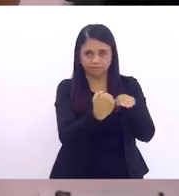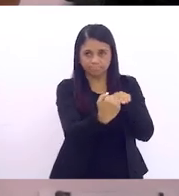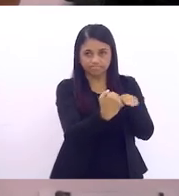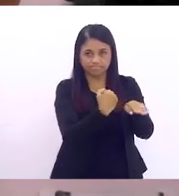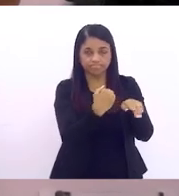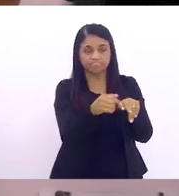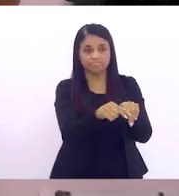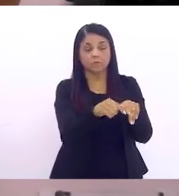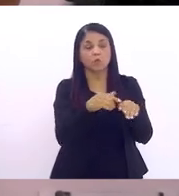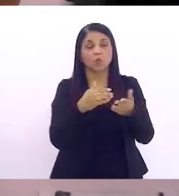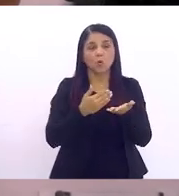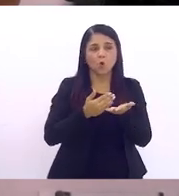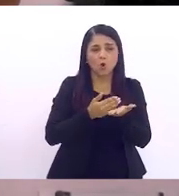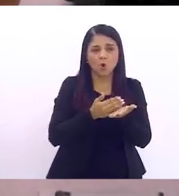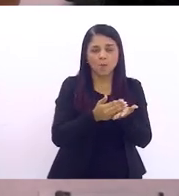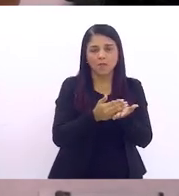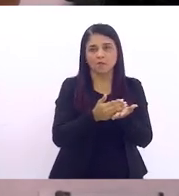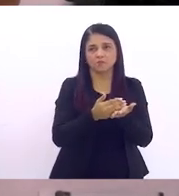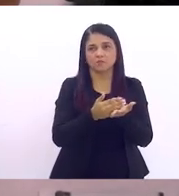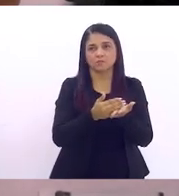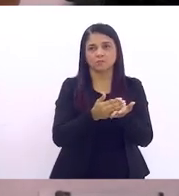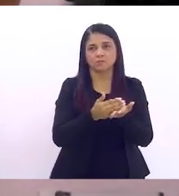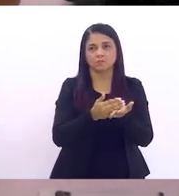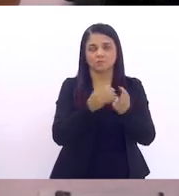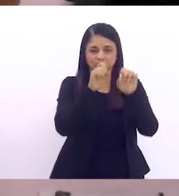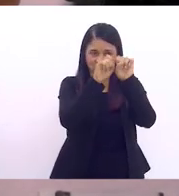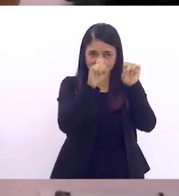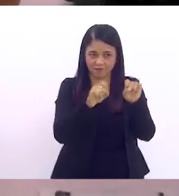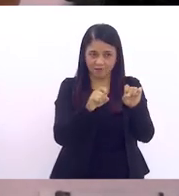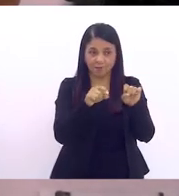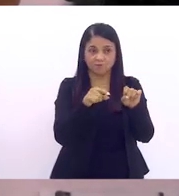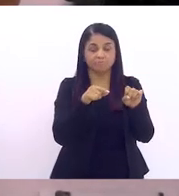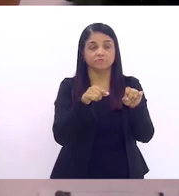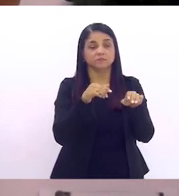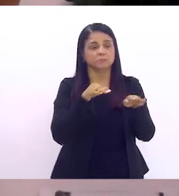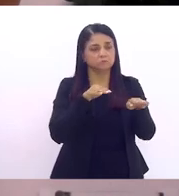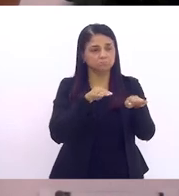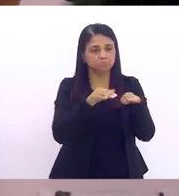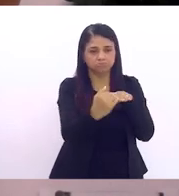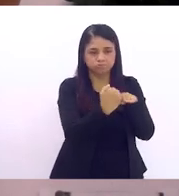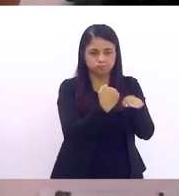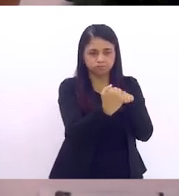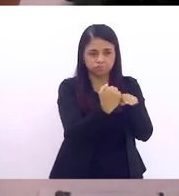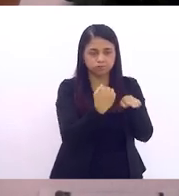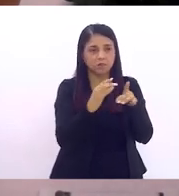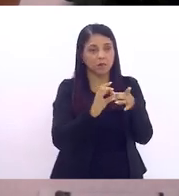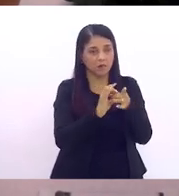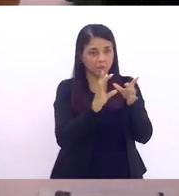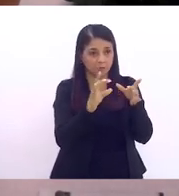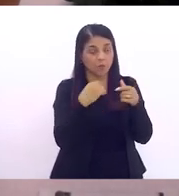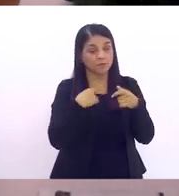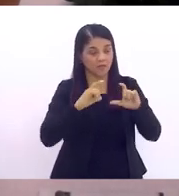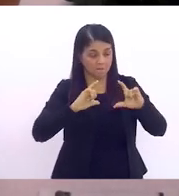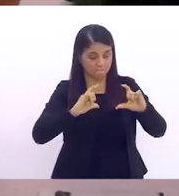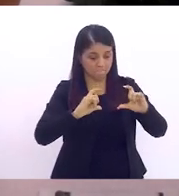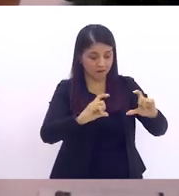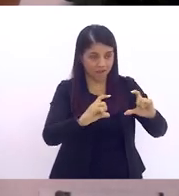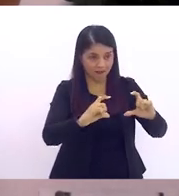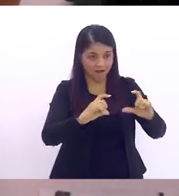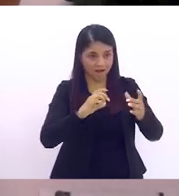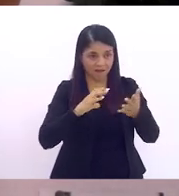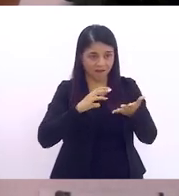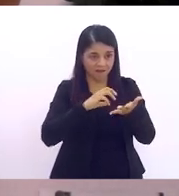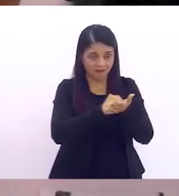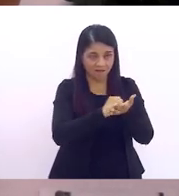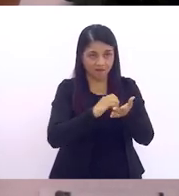do processo nós colocamos as passagens disponíveis e a pessoa precisava colocar a placa e